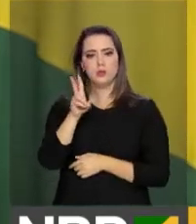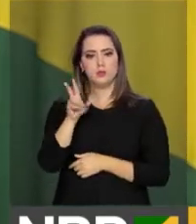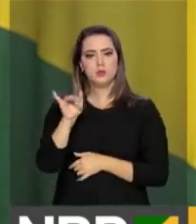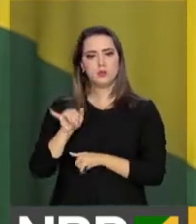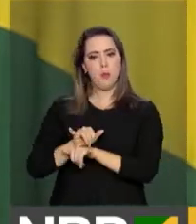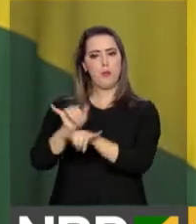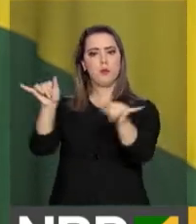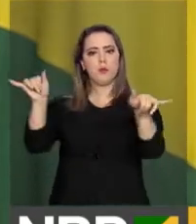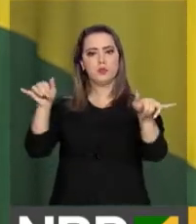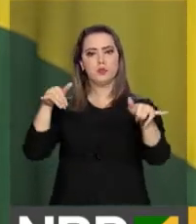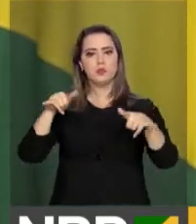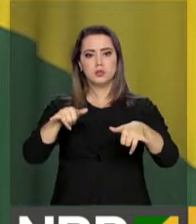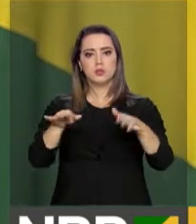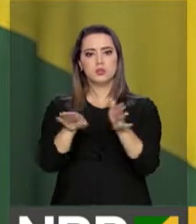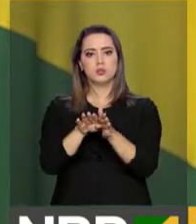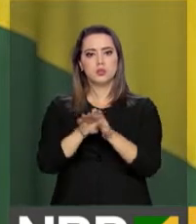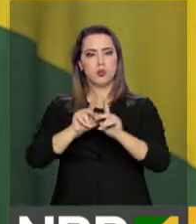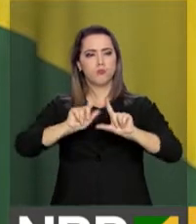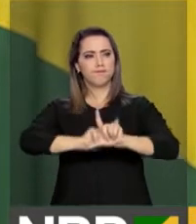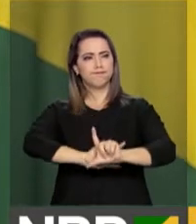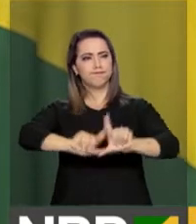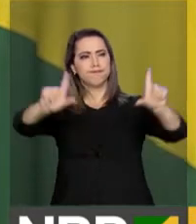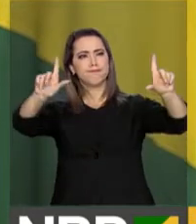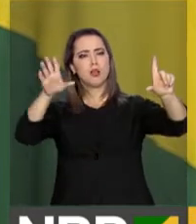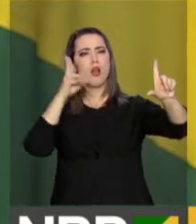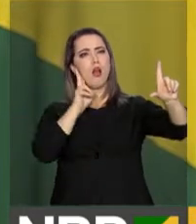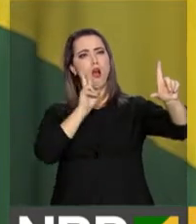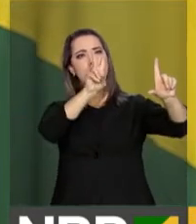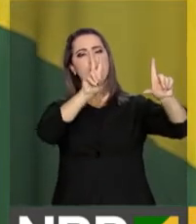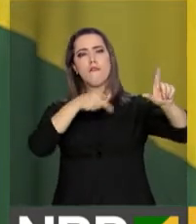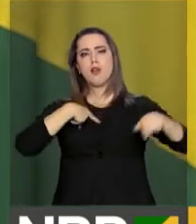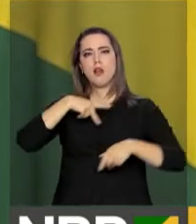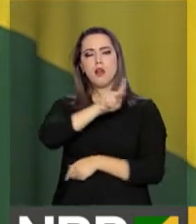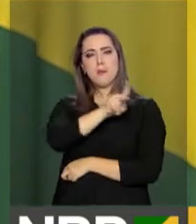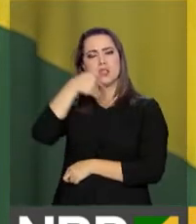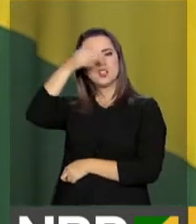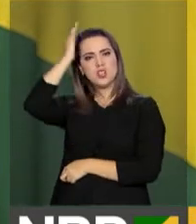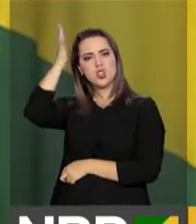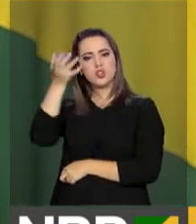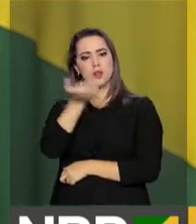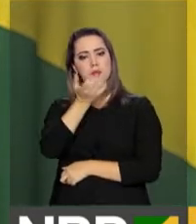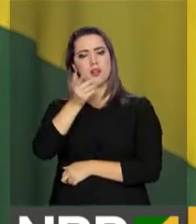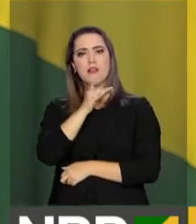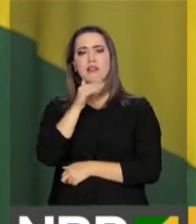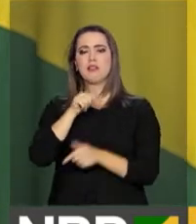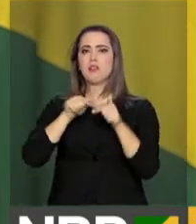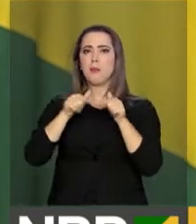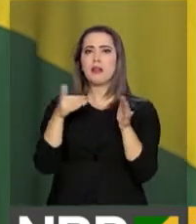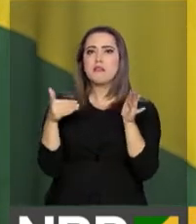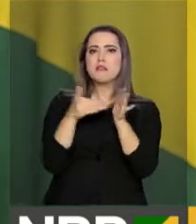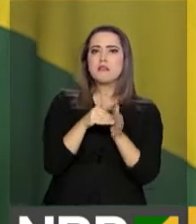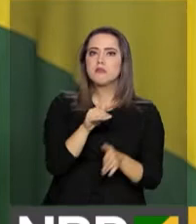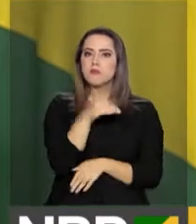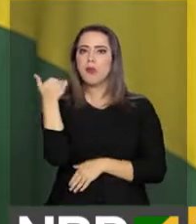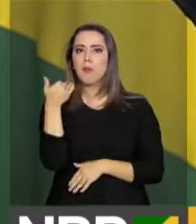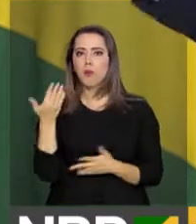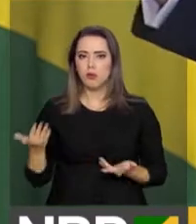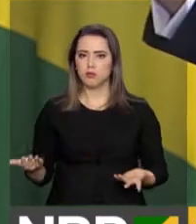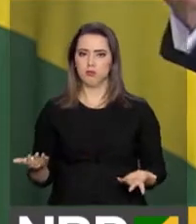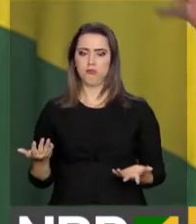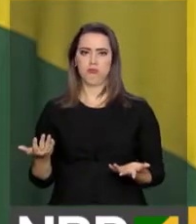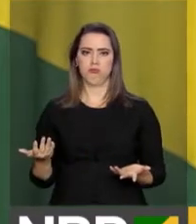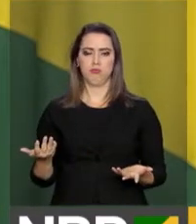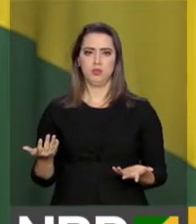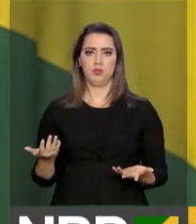alguns devem ter usado uma placa que diz assim temer quer que você trabalha até morrer essa é a placa que